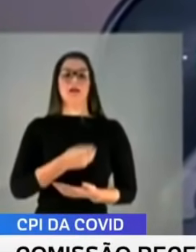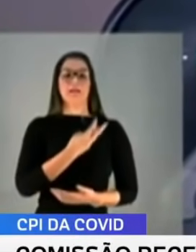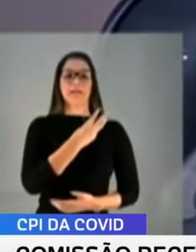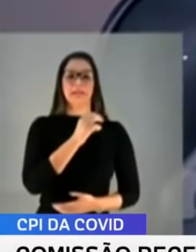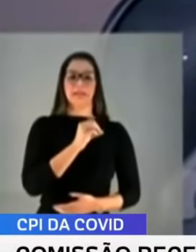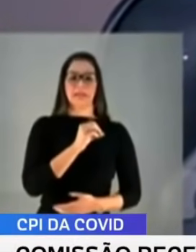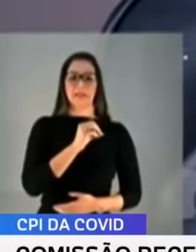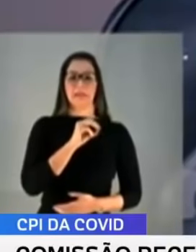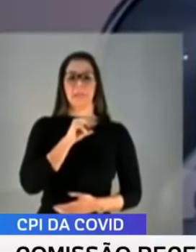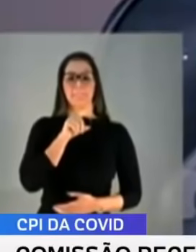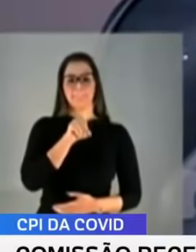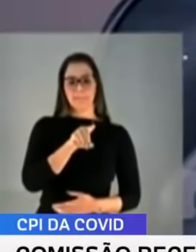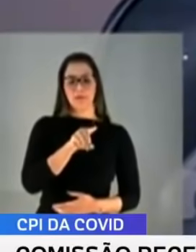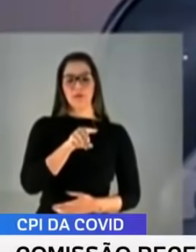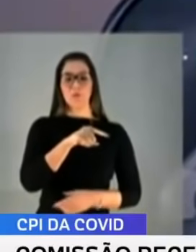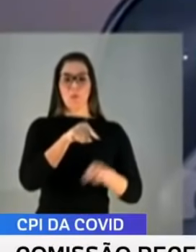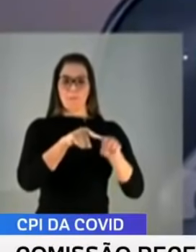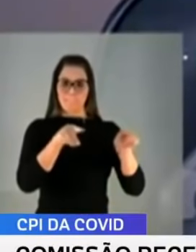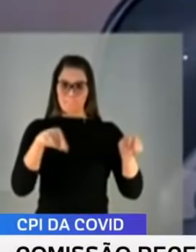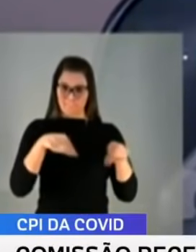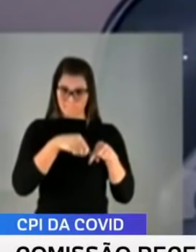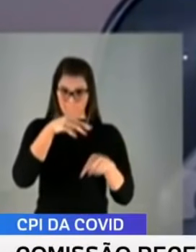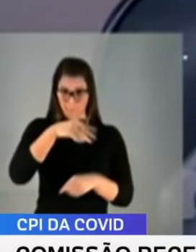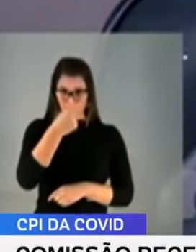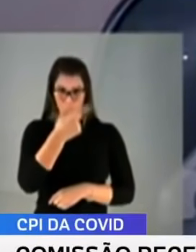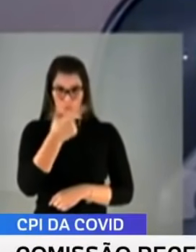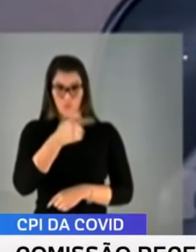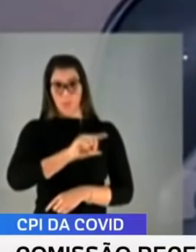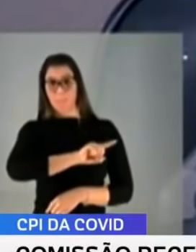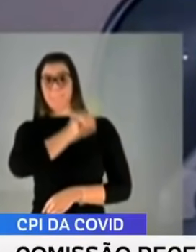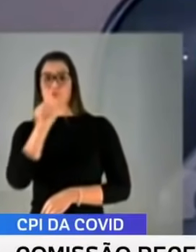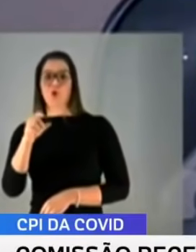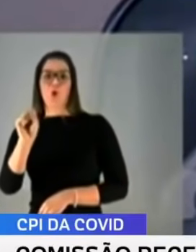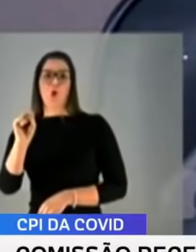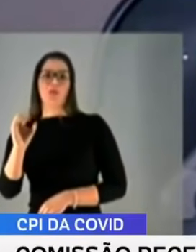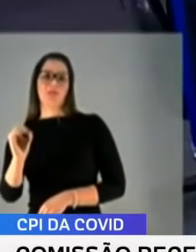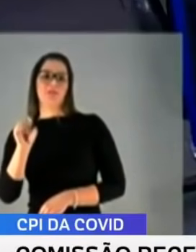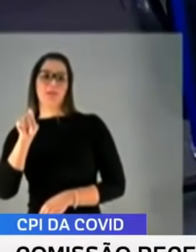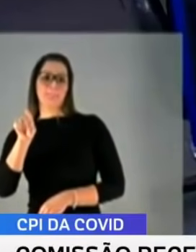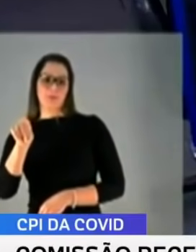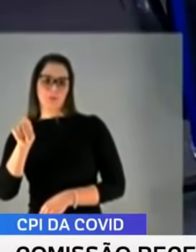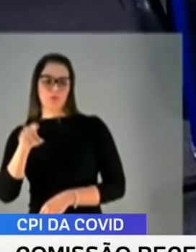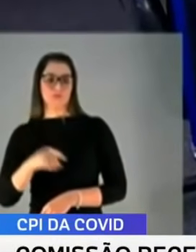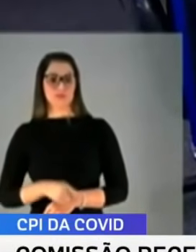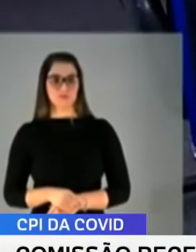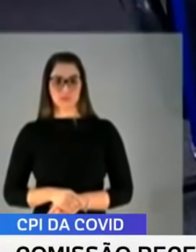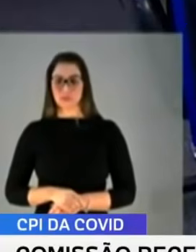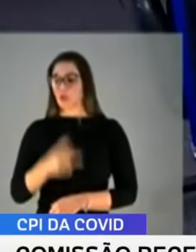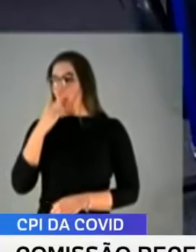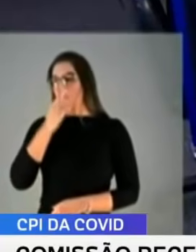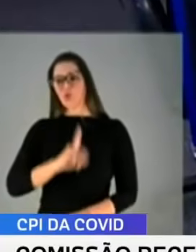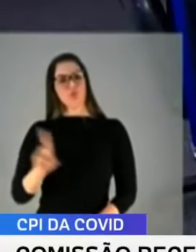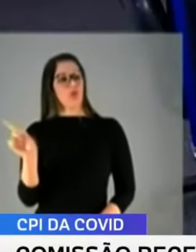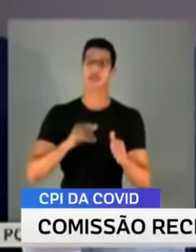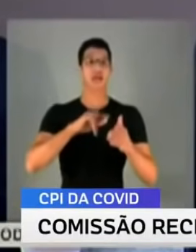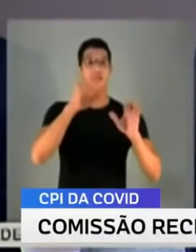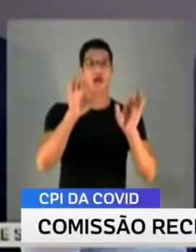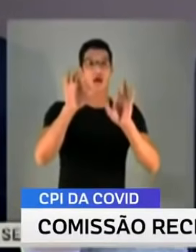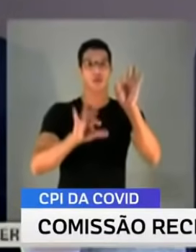cúbicos para 80 mil metros cúbicos. Então, considera ou não considera? Não considero que seja